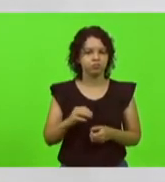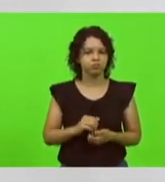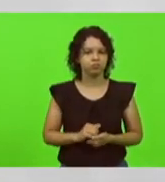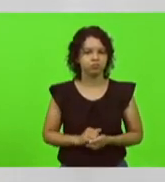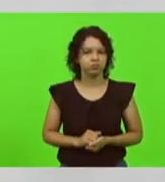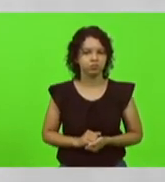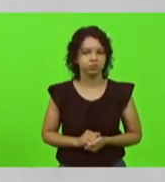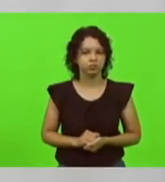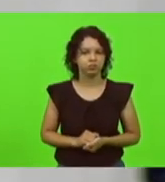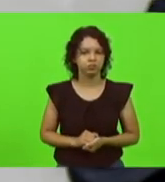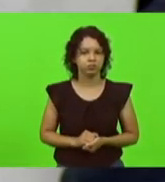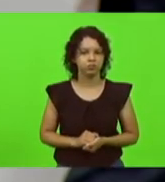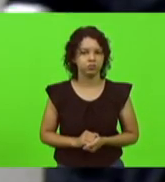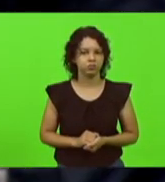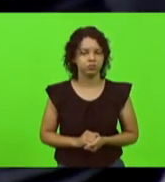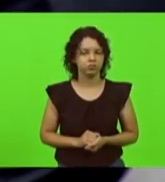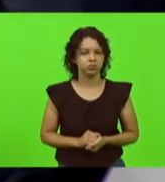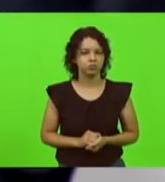E, desta forma,